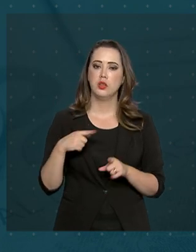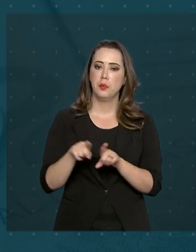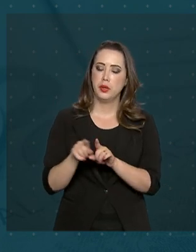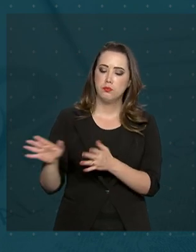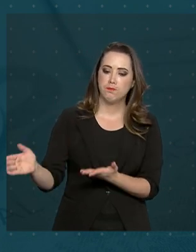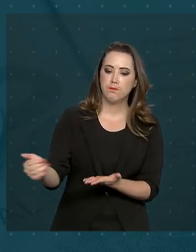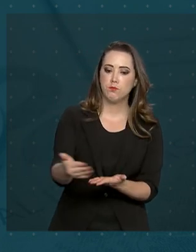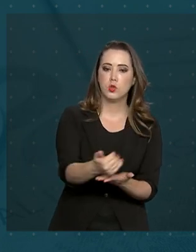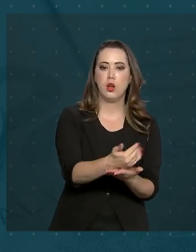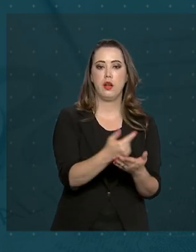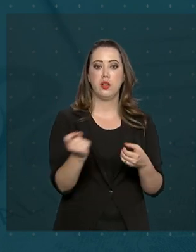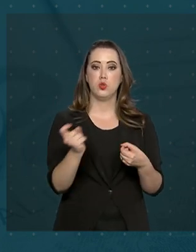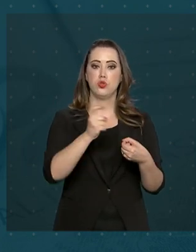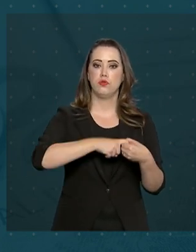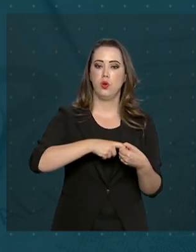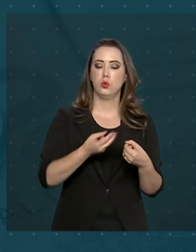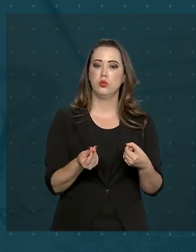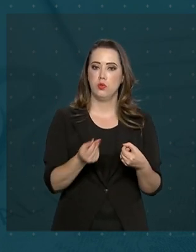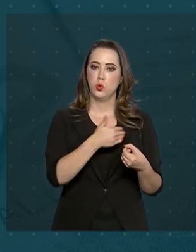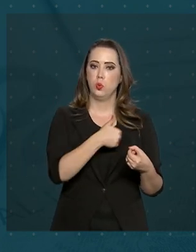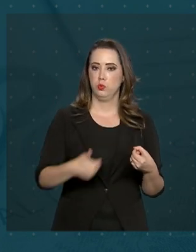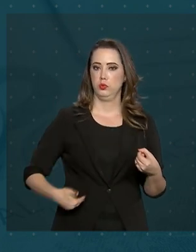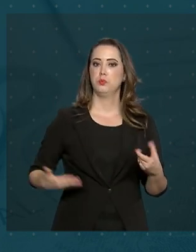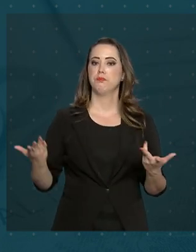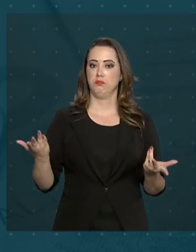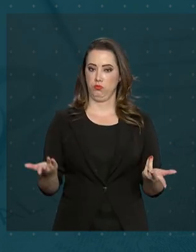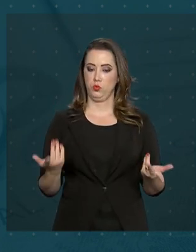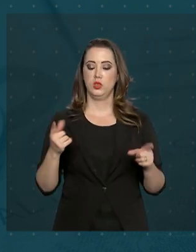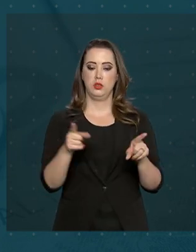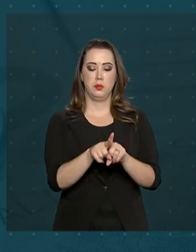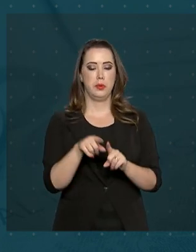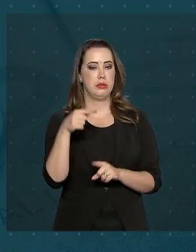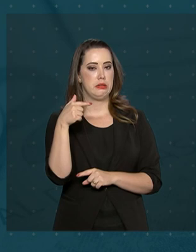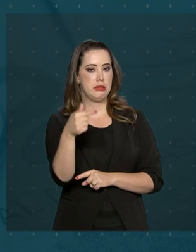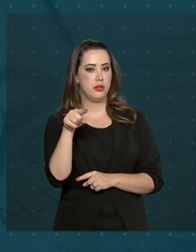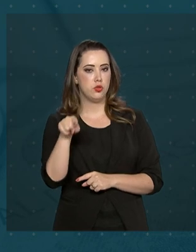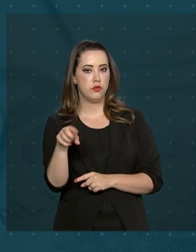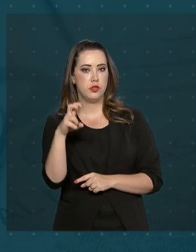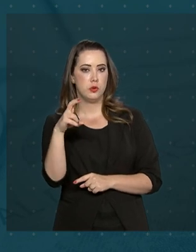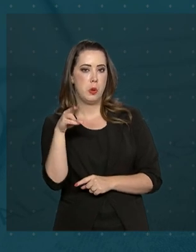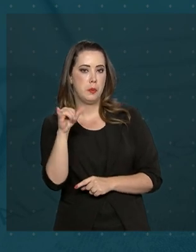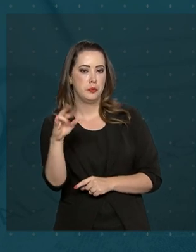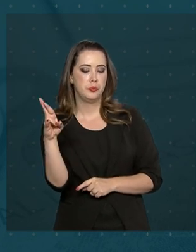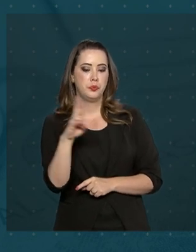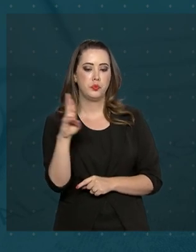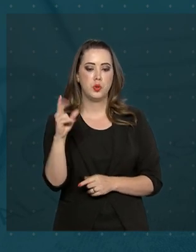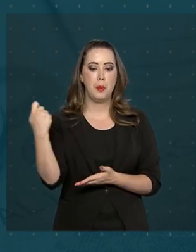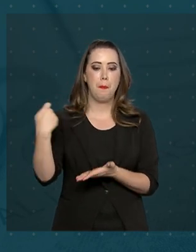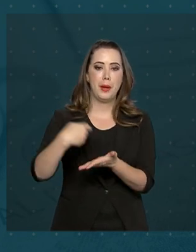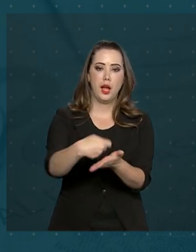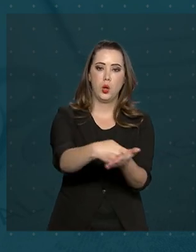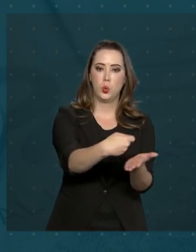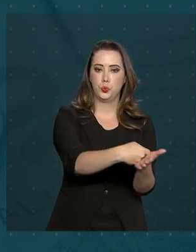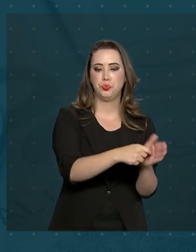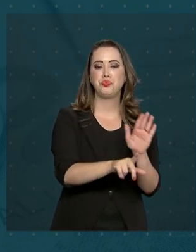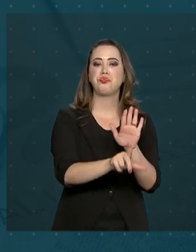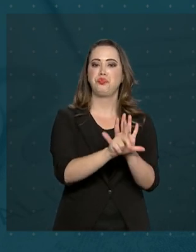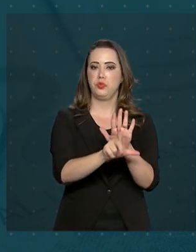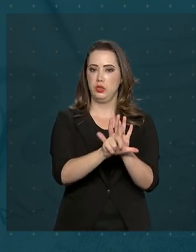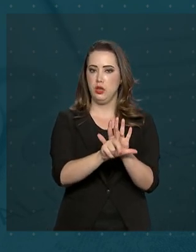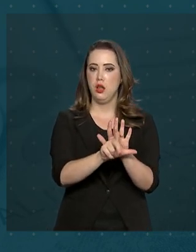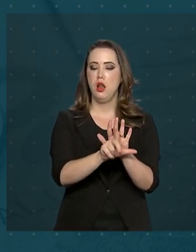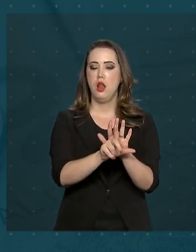e recuperados e ainda 7 bilhões e meio de reais a serem pagos em acordos de